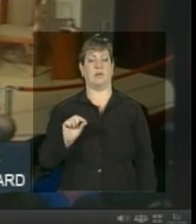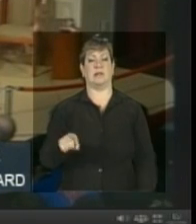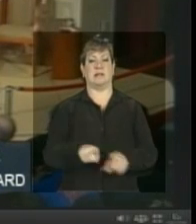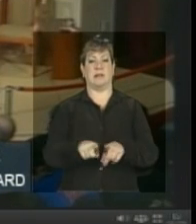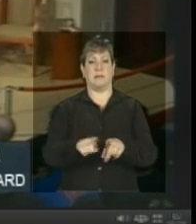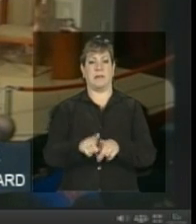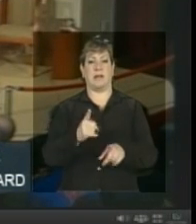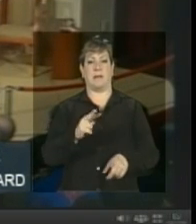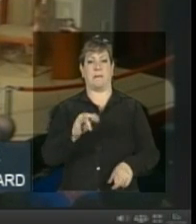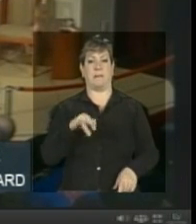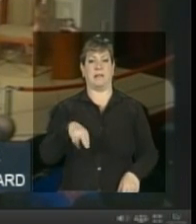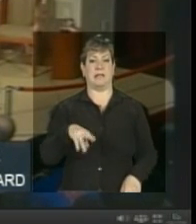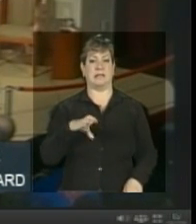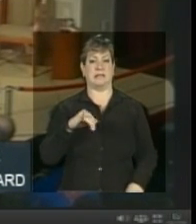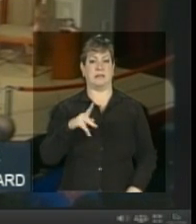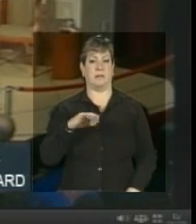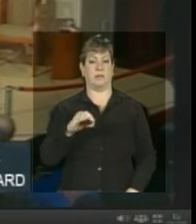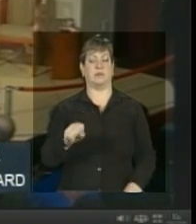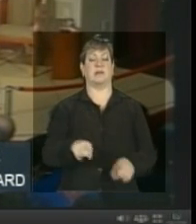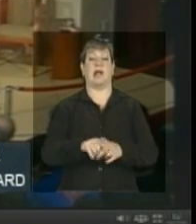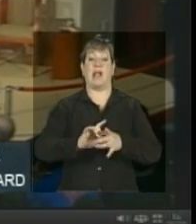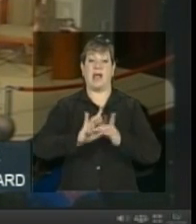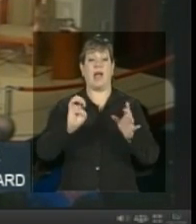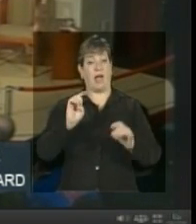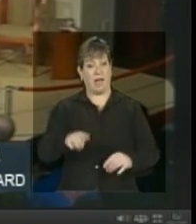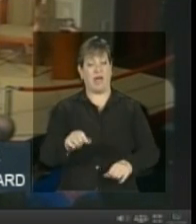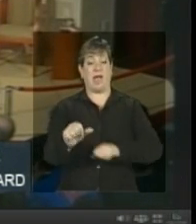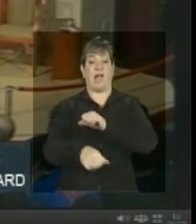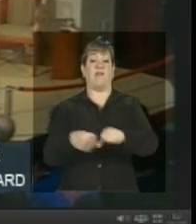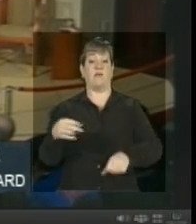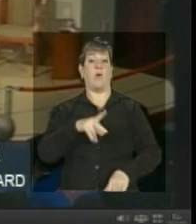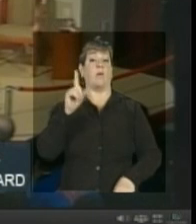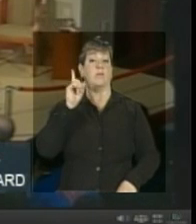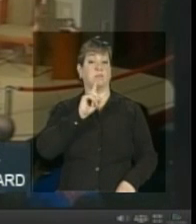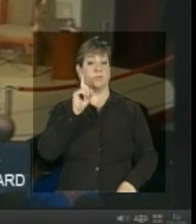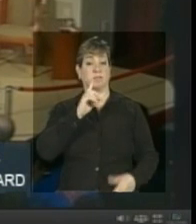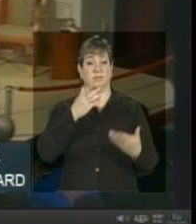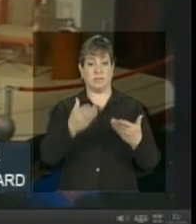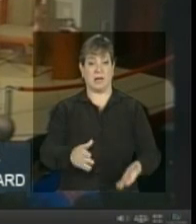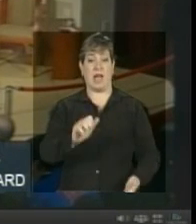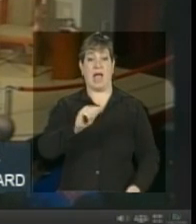de liberdade, foi a Revolução Americana.